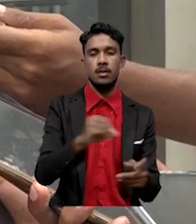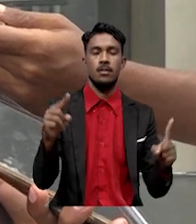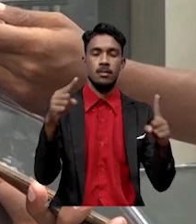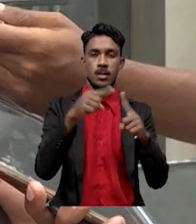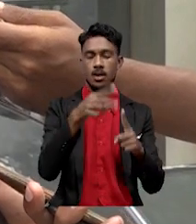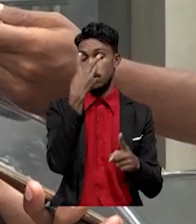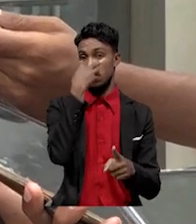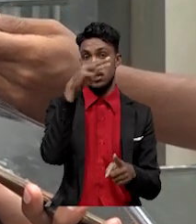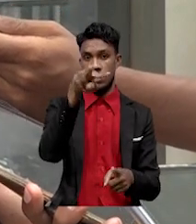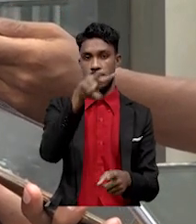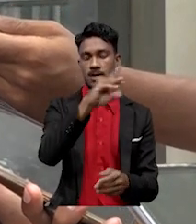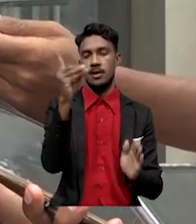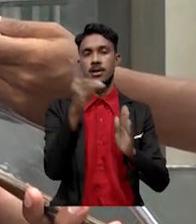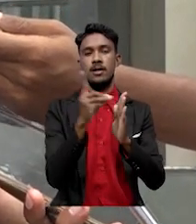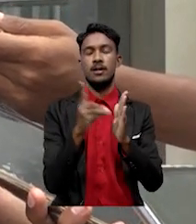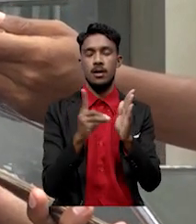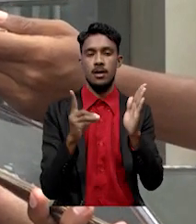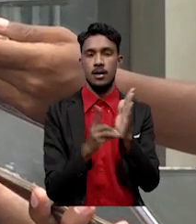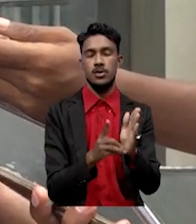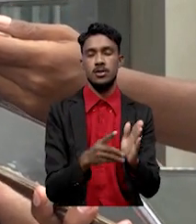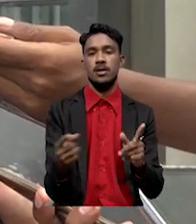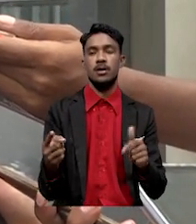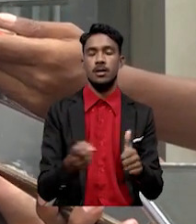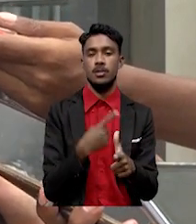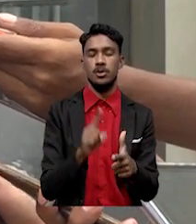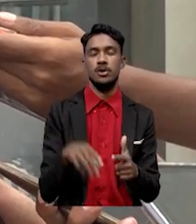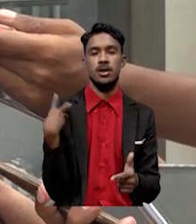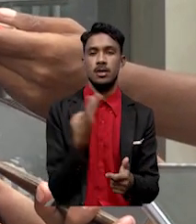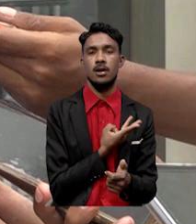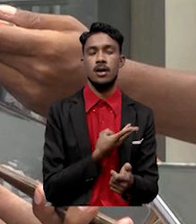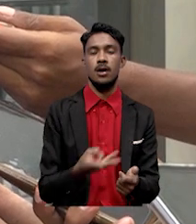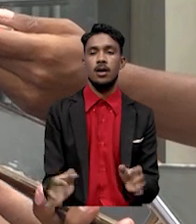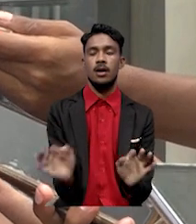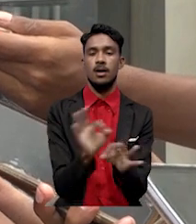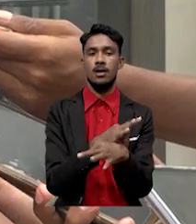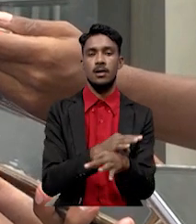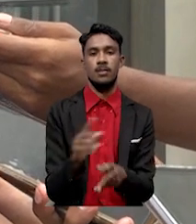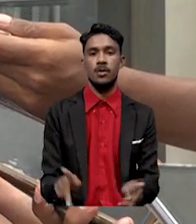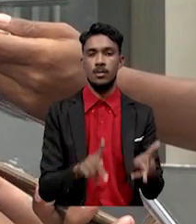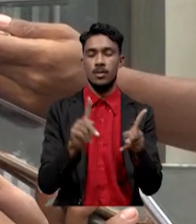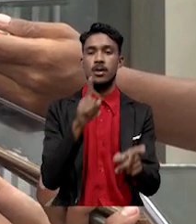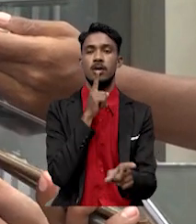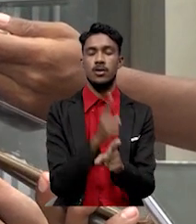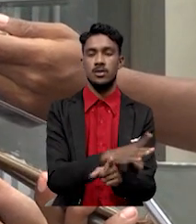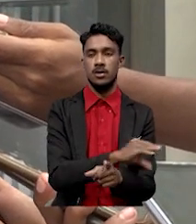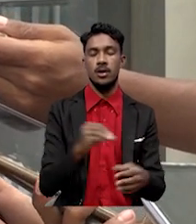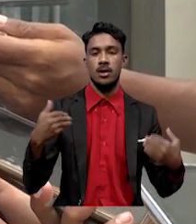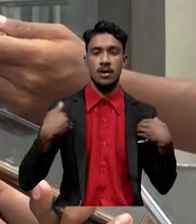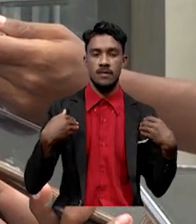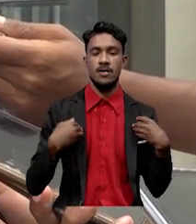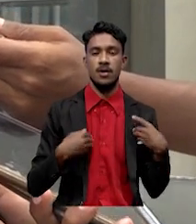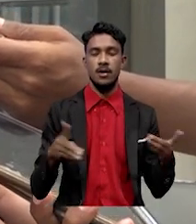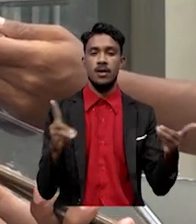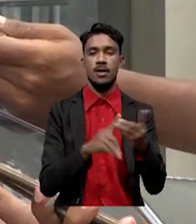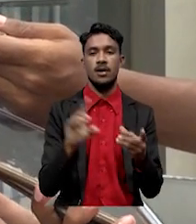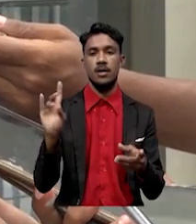a reunião de dados. E depois está se fala correção. Antes está publicada oficialmente, dia 17 de fevereiro. E